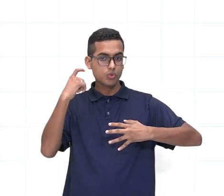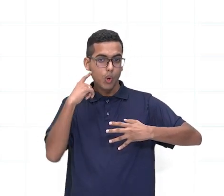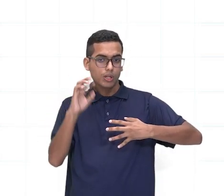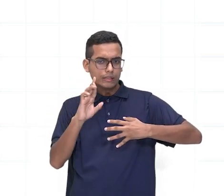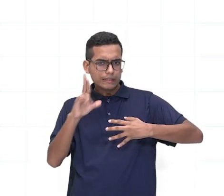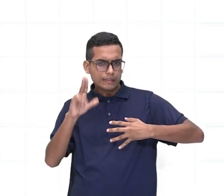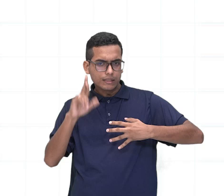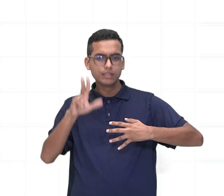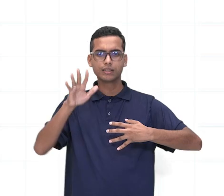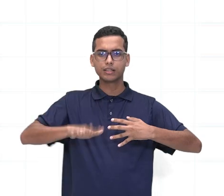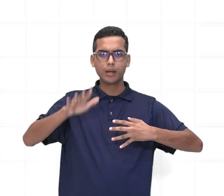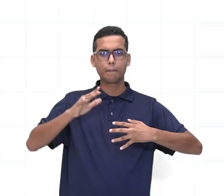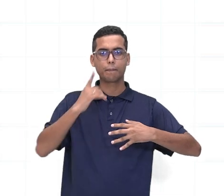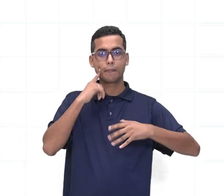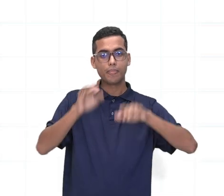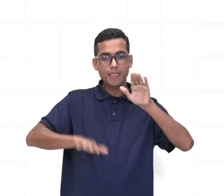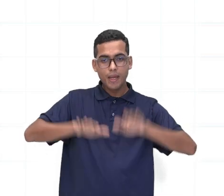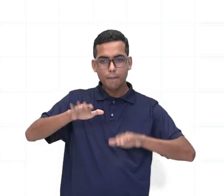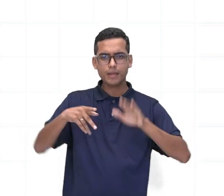em que o músico